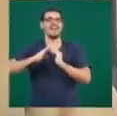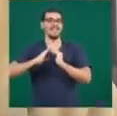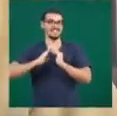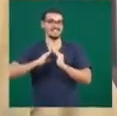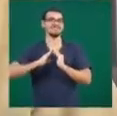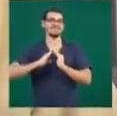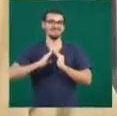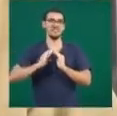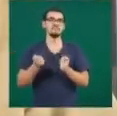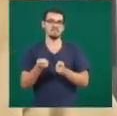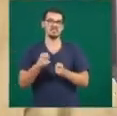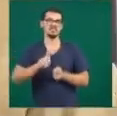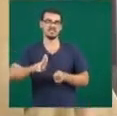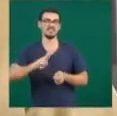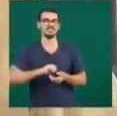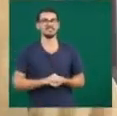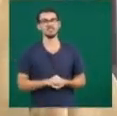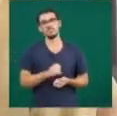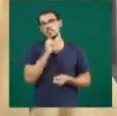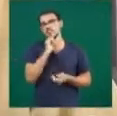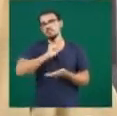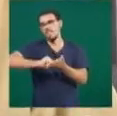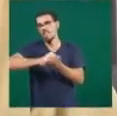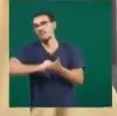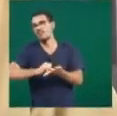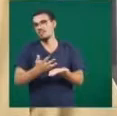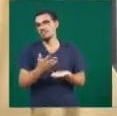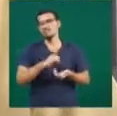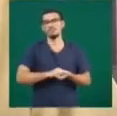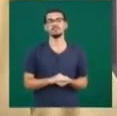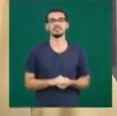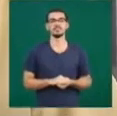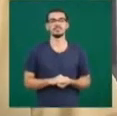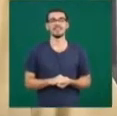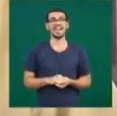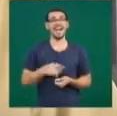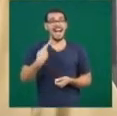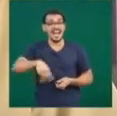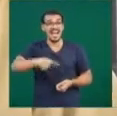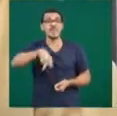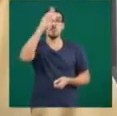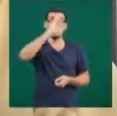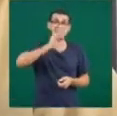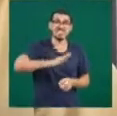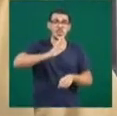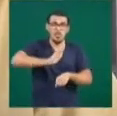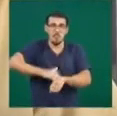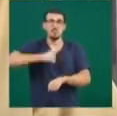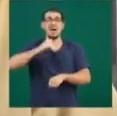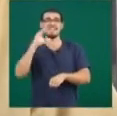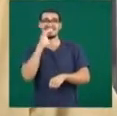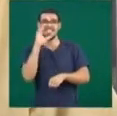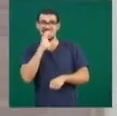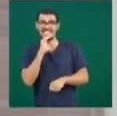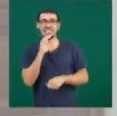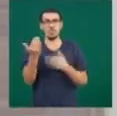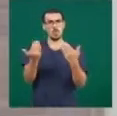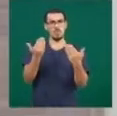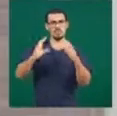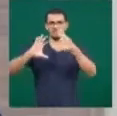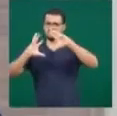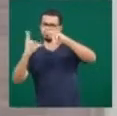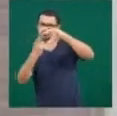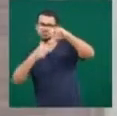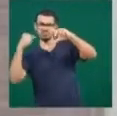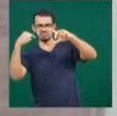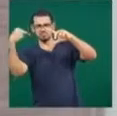A intensidade solar aqui é muito maior que as intensidades solares de outras partes do mundo. E como